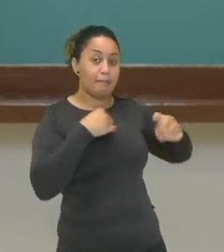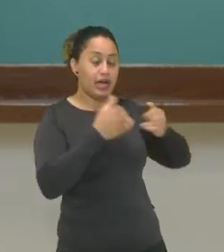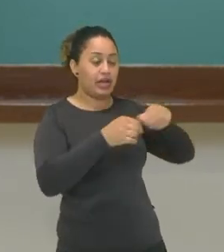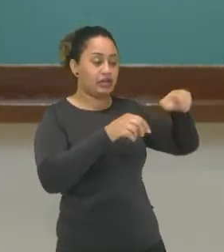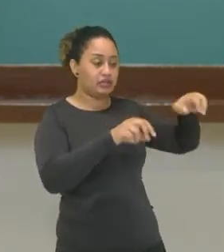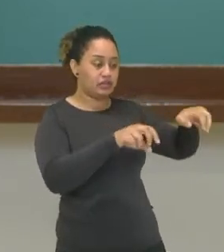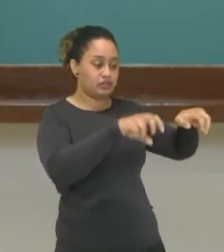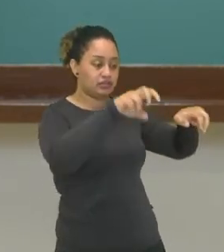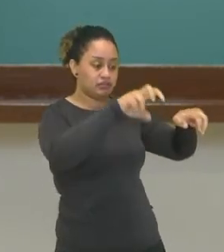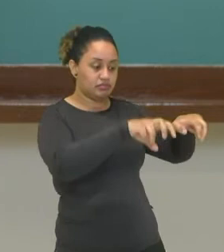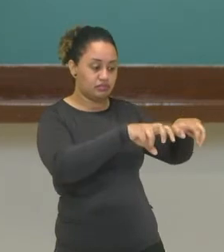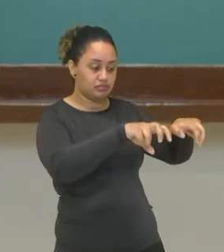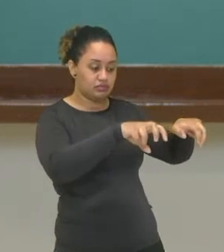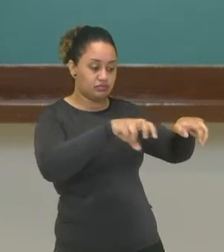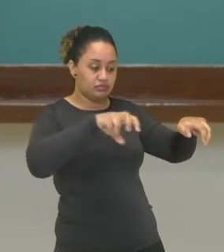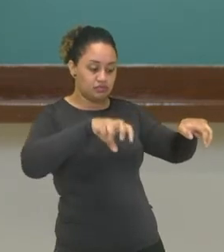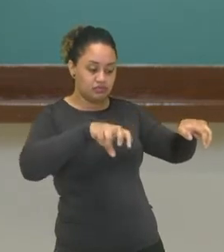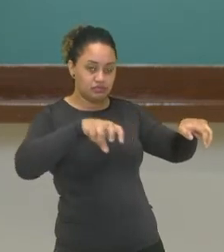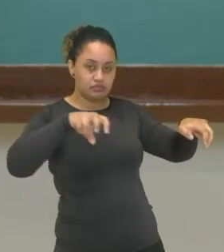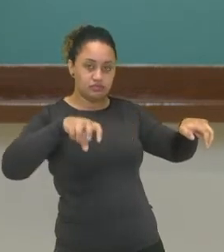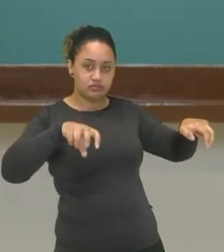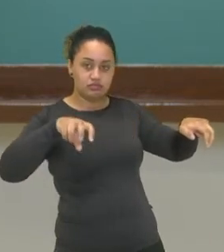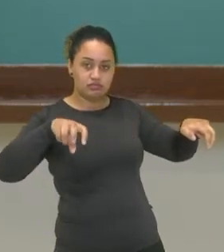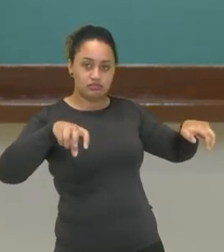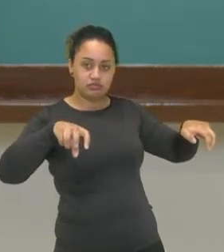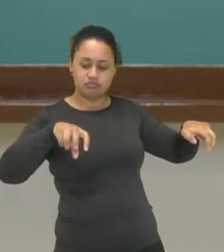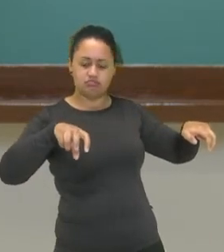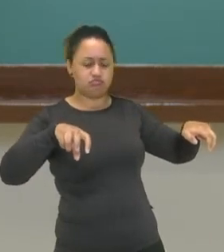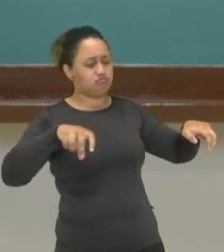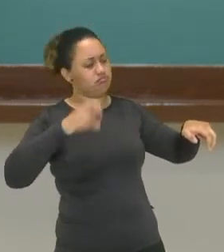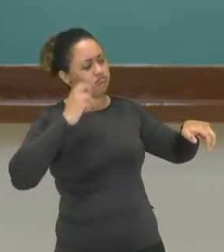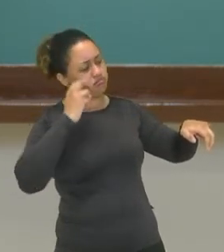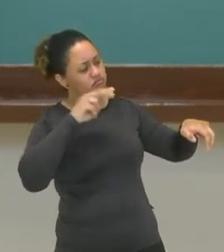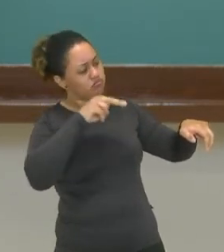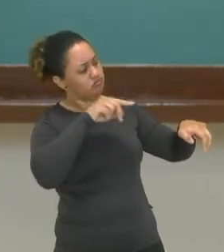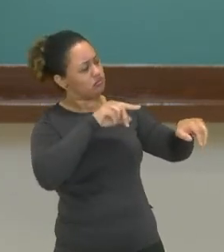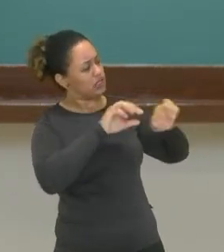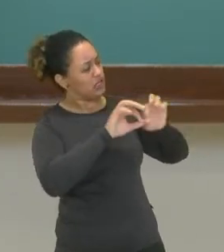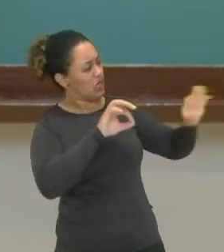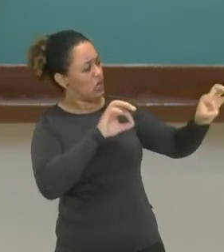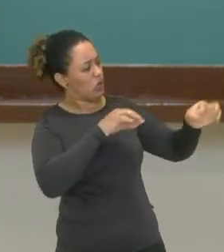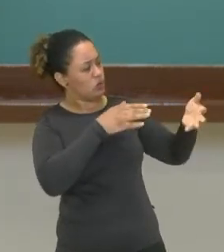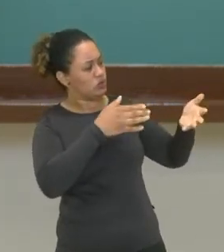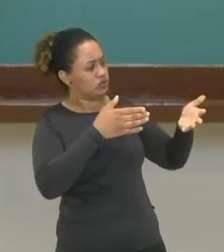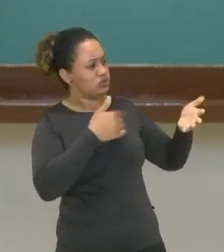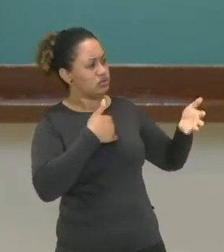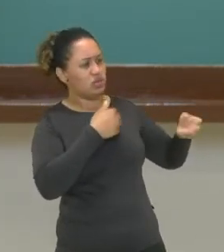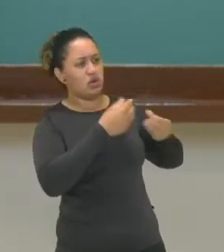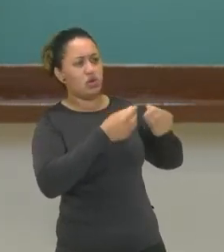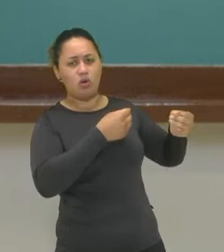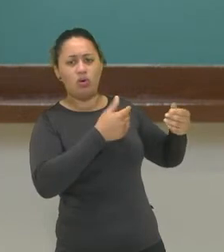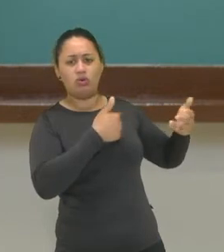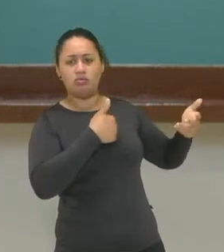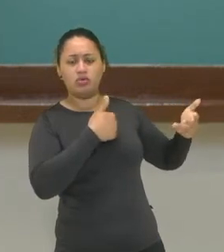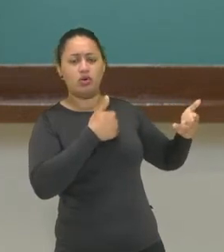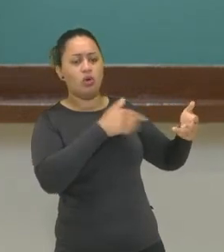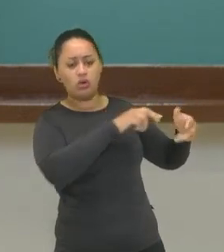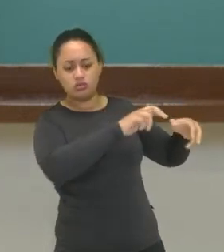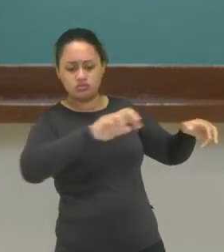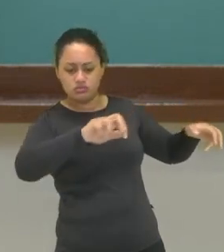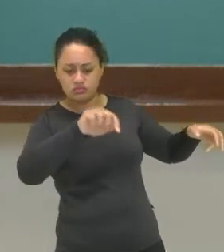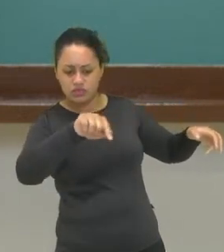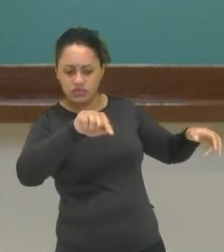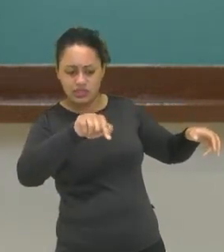8 ou na 10, parece que ele vai correr menos que os outros, que ele está largando na frente, que ele tem